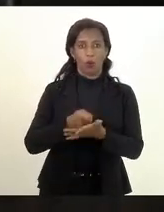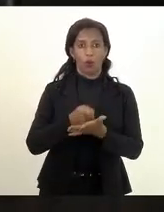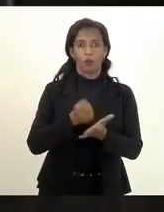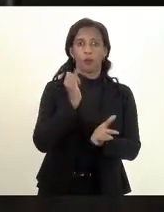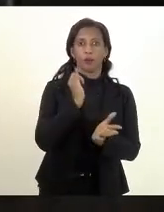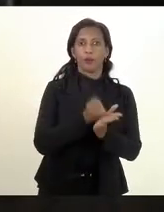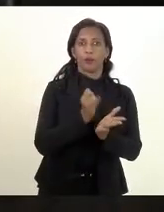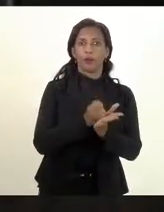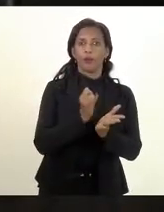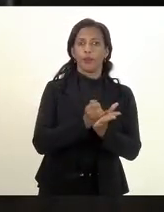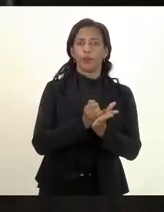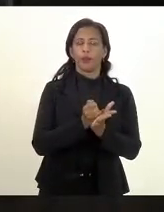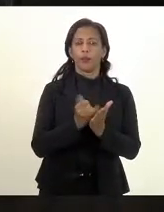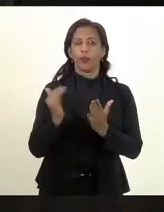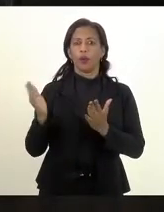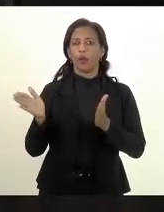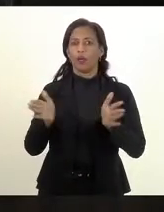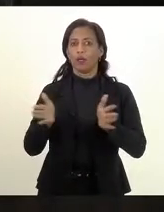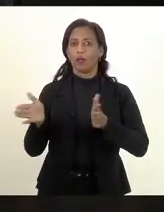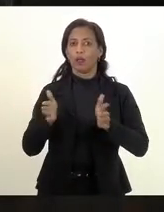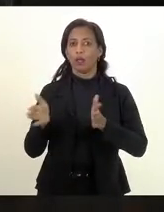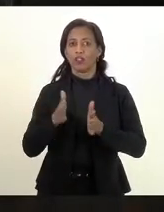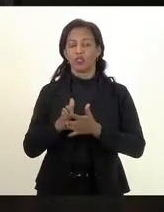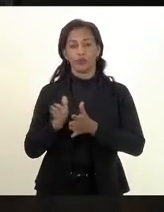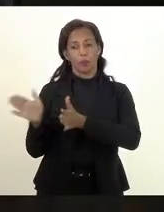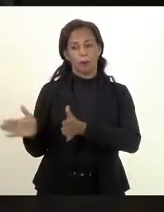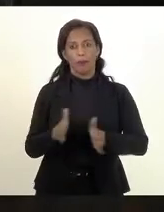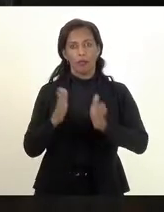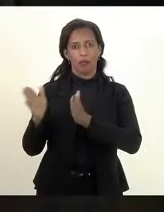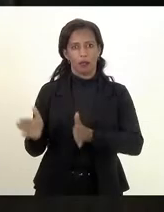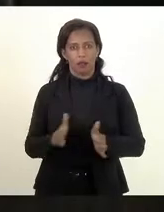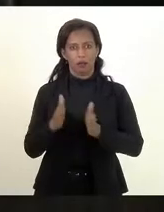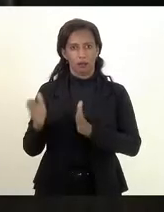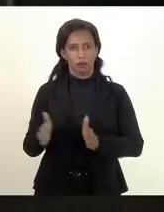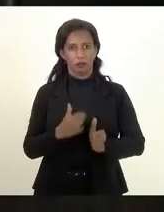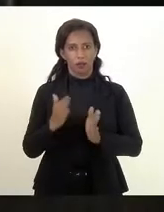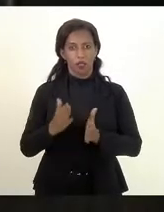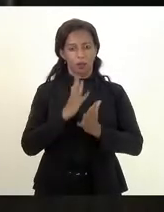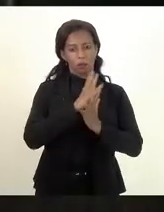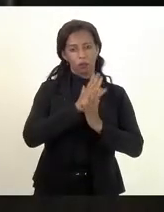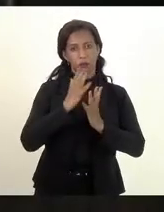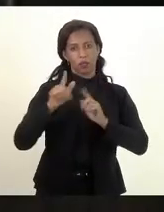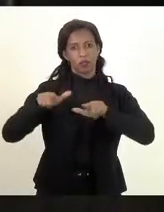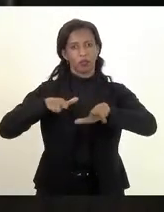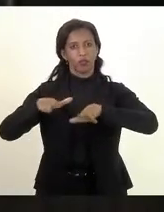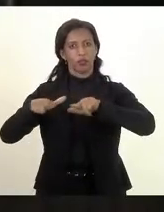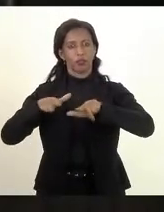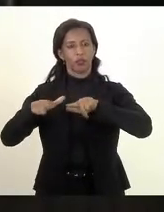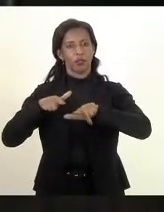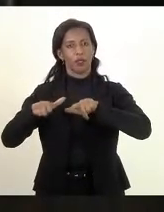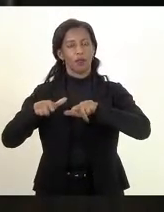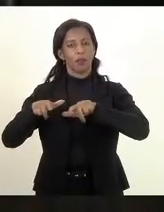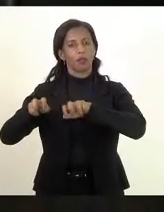imposto sobre operações relativas à circulação de mercadorias e sobre prestações de serviços de transporte